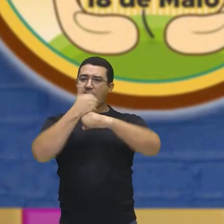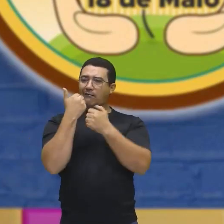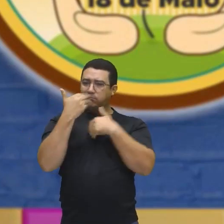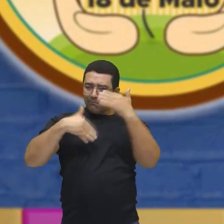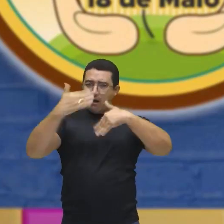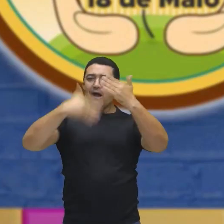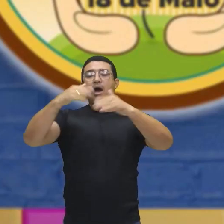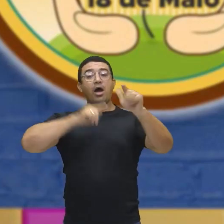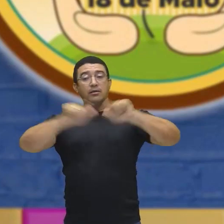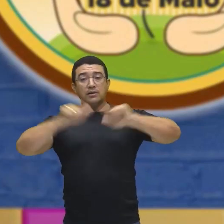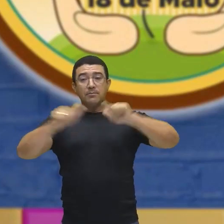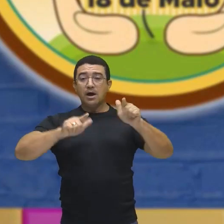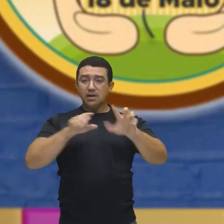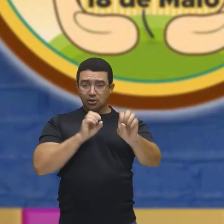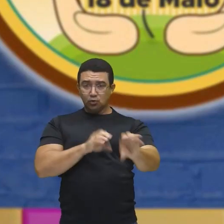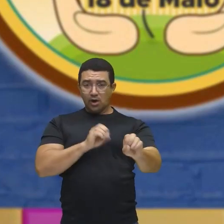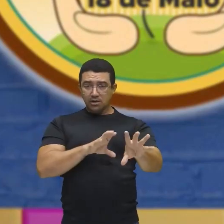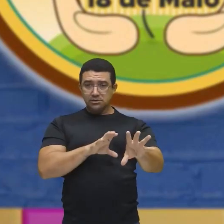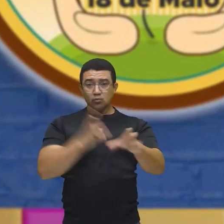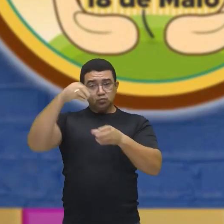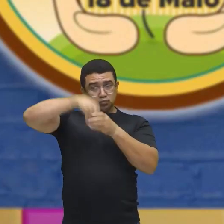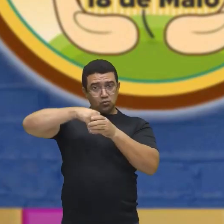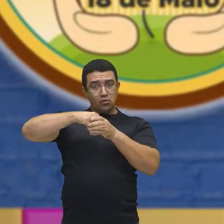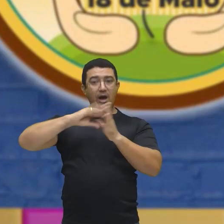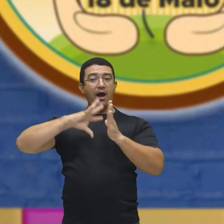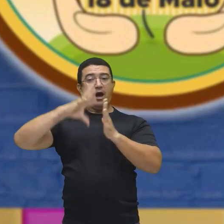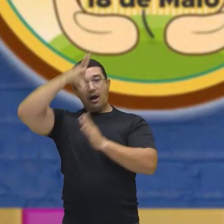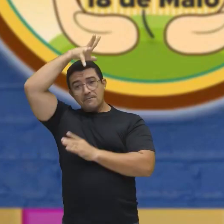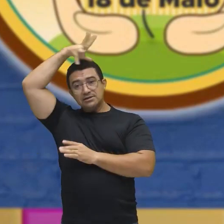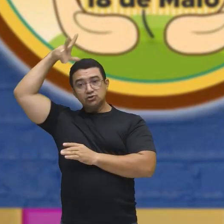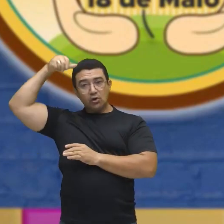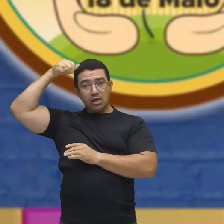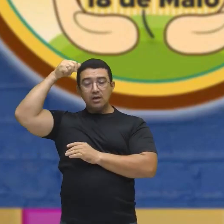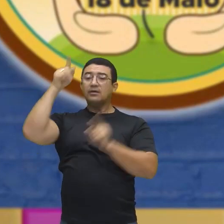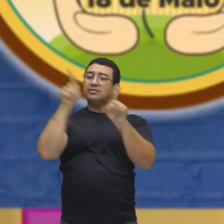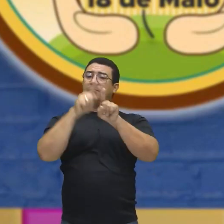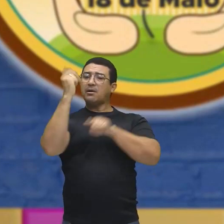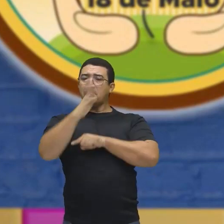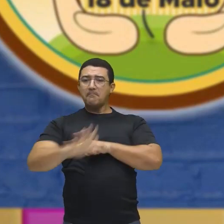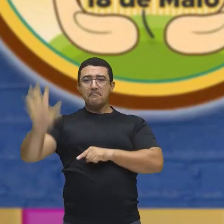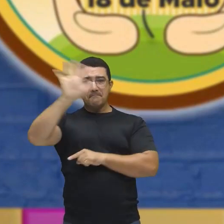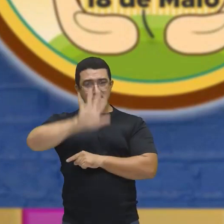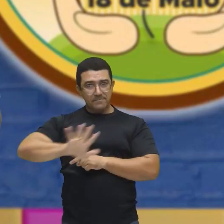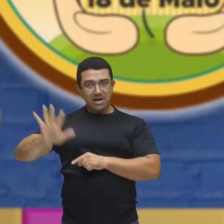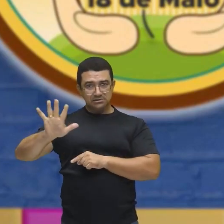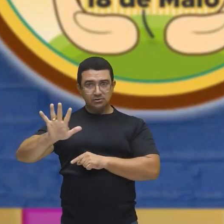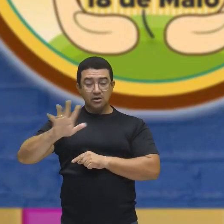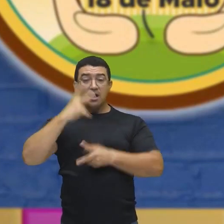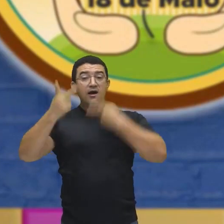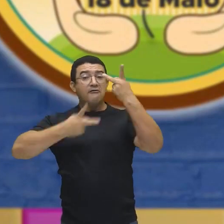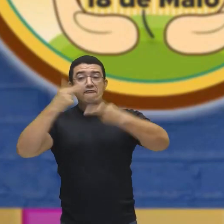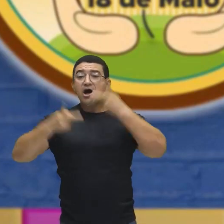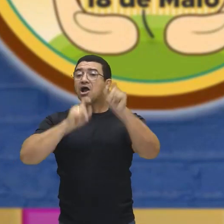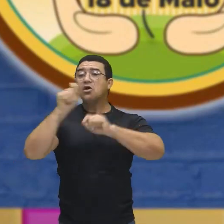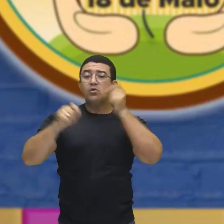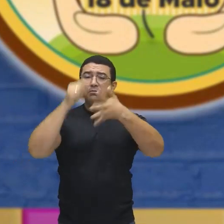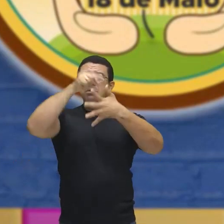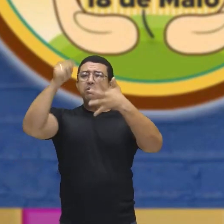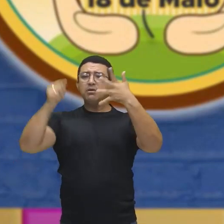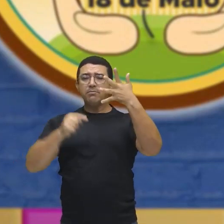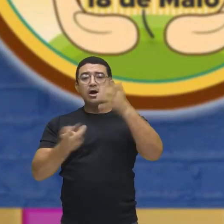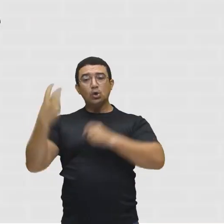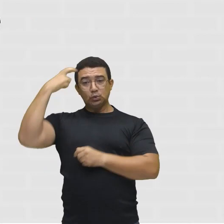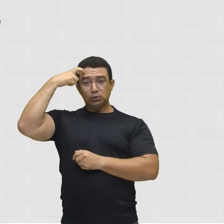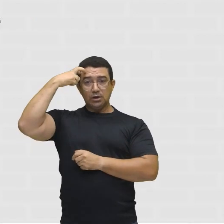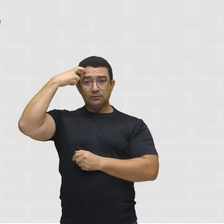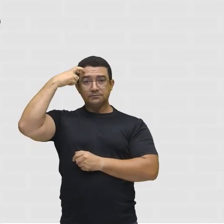trabalham a educação no Amazonas, não só no Amazonas, mas no Brasil. O que eles trazem? O que eles falam sobre esse repertório cultural? Vamos